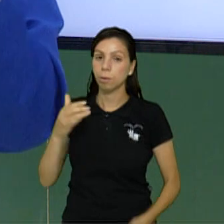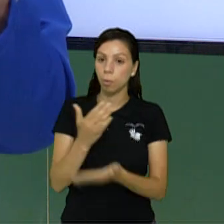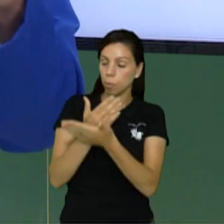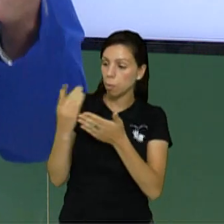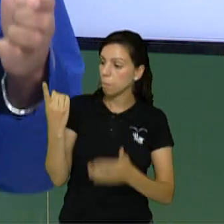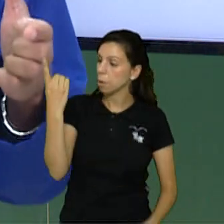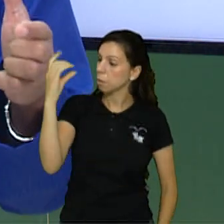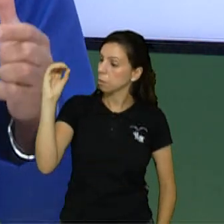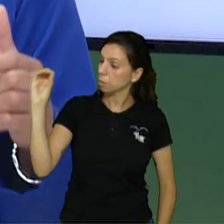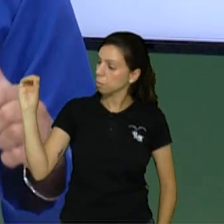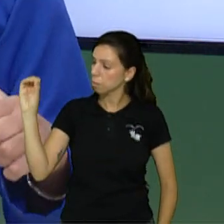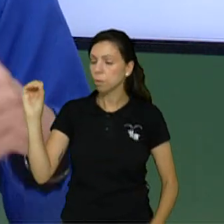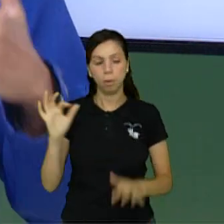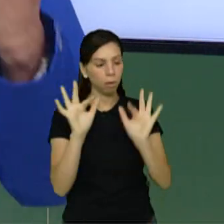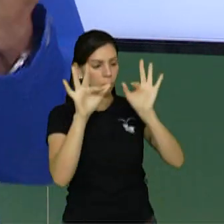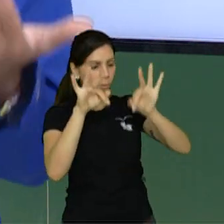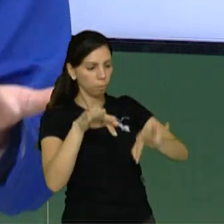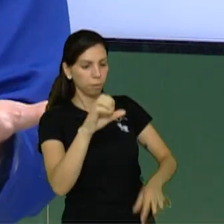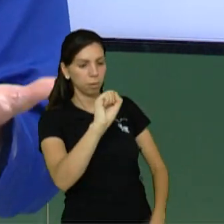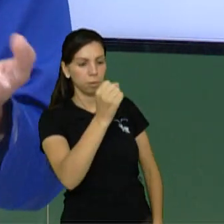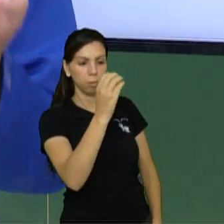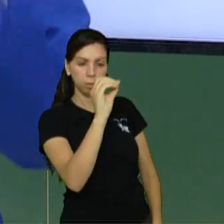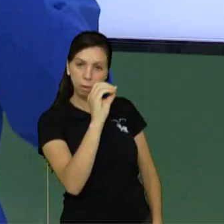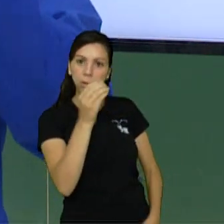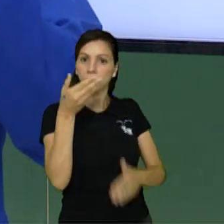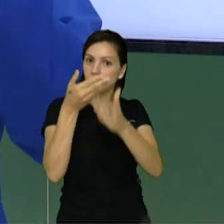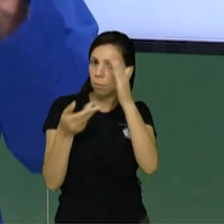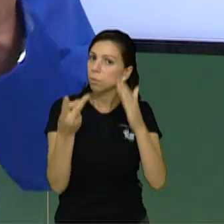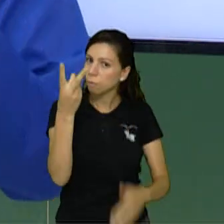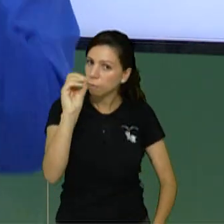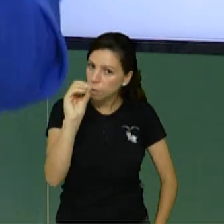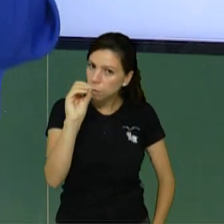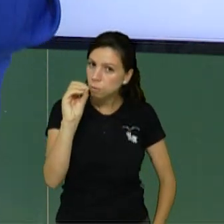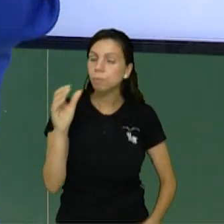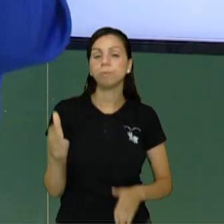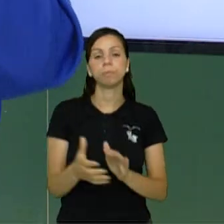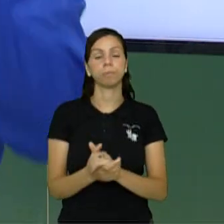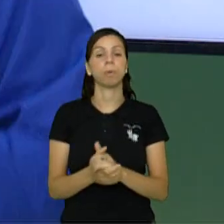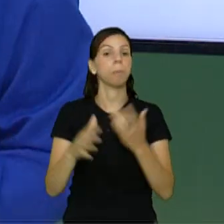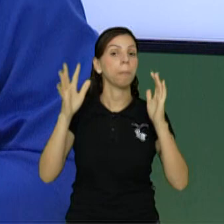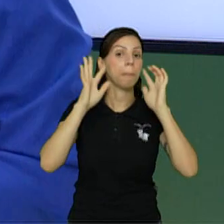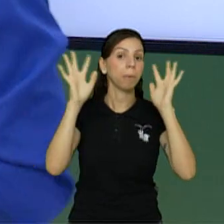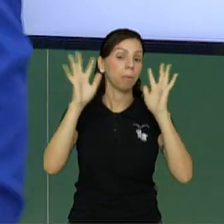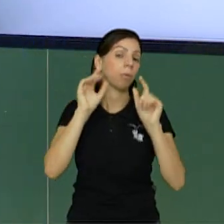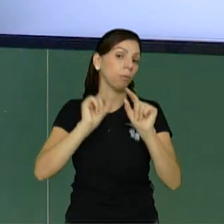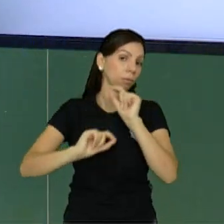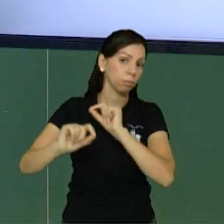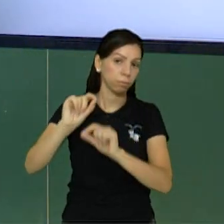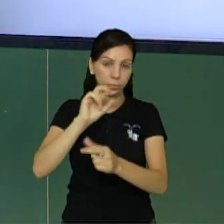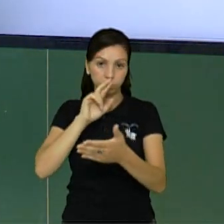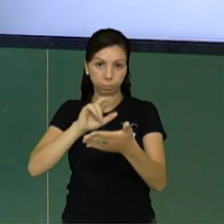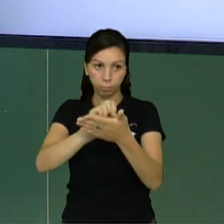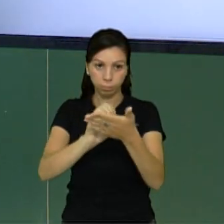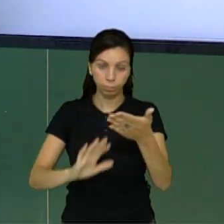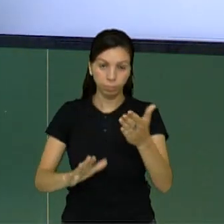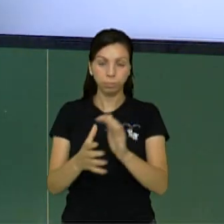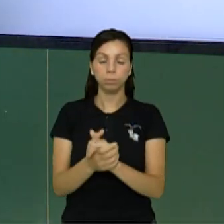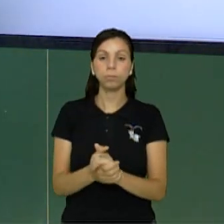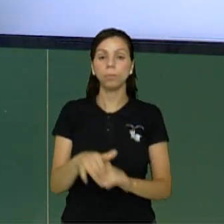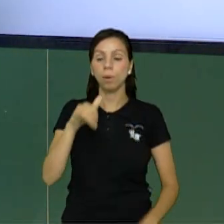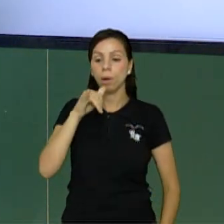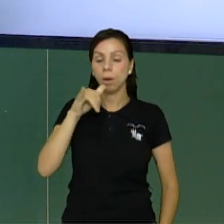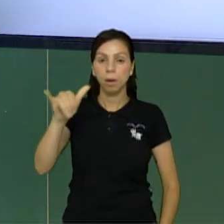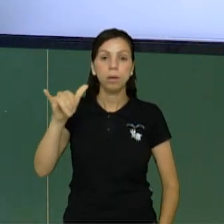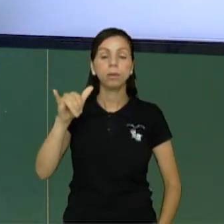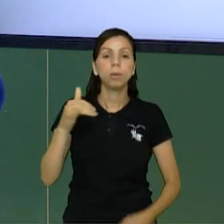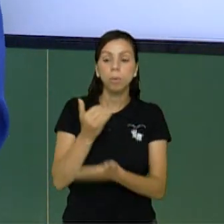no final ele tem 80, então ele perdeu 20. É essa a ideia que eu vou usar para resolver esse exercício. A energia mecânica